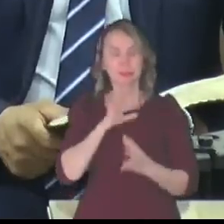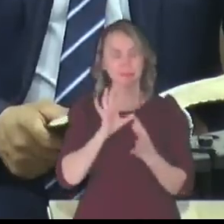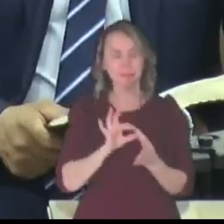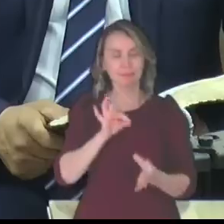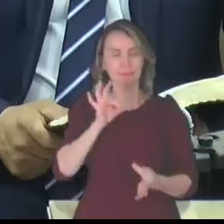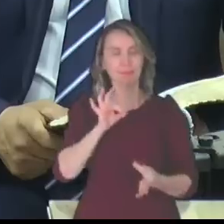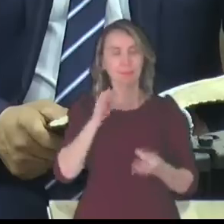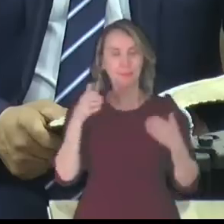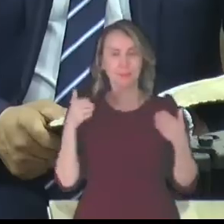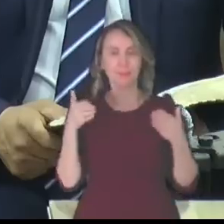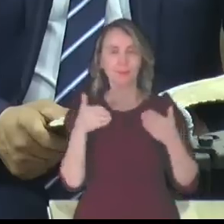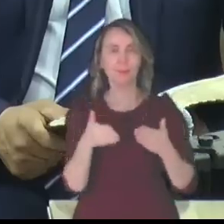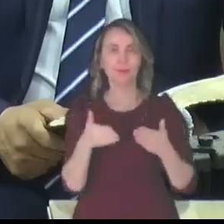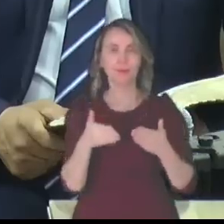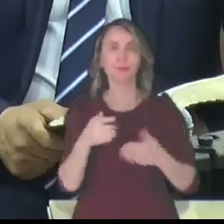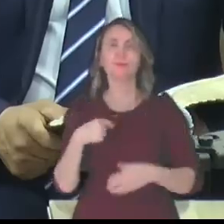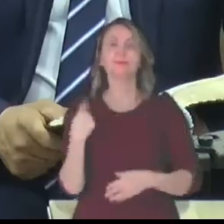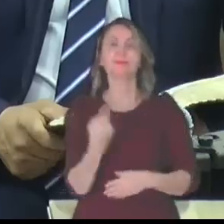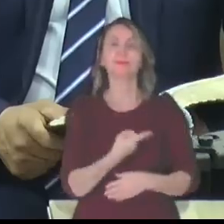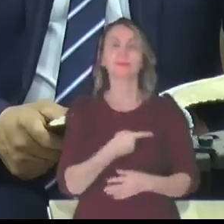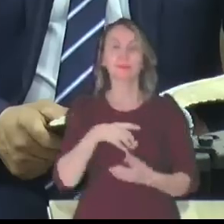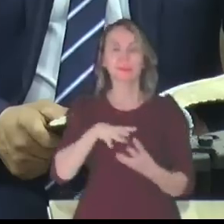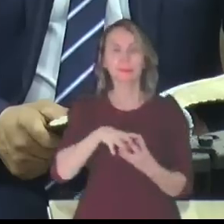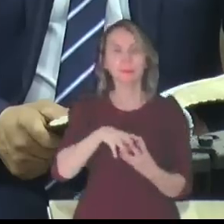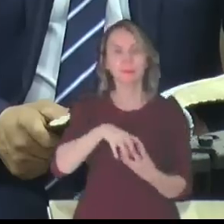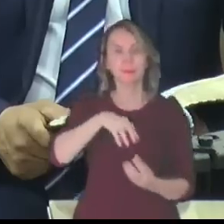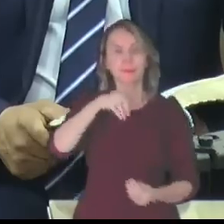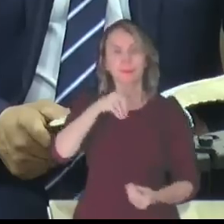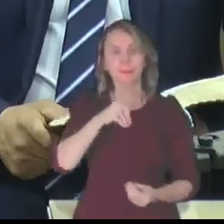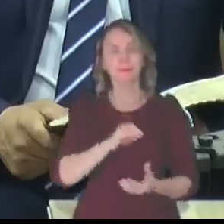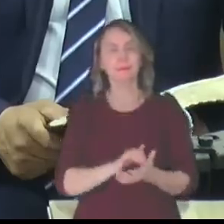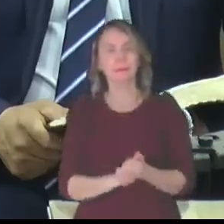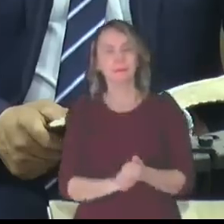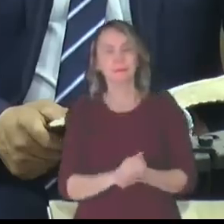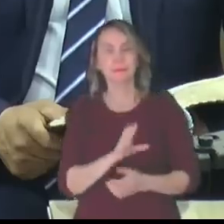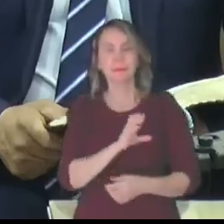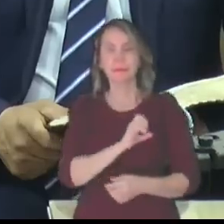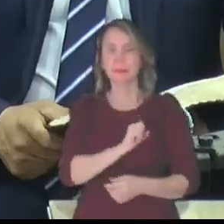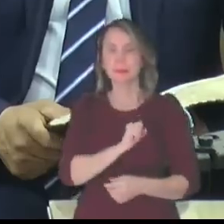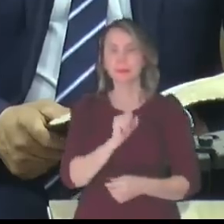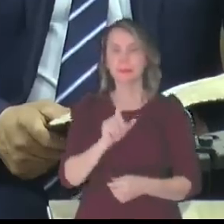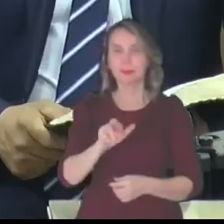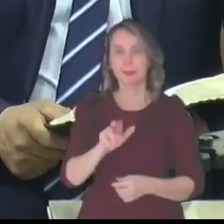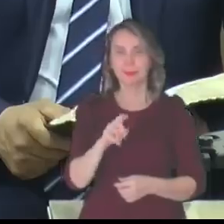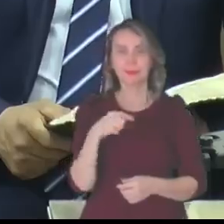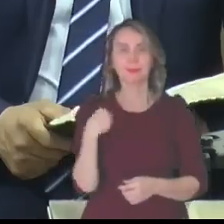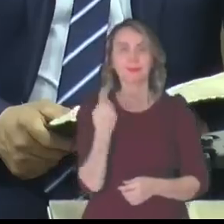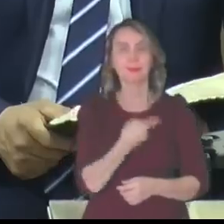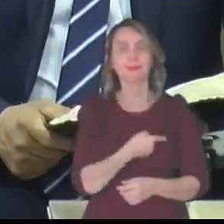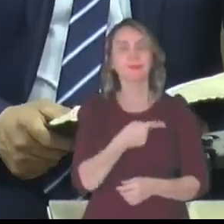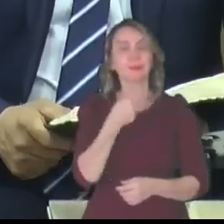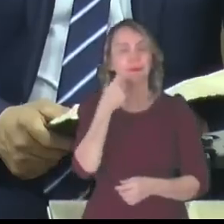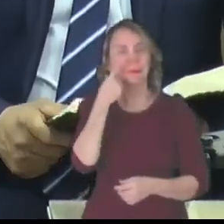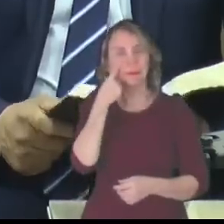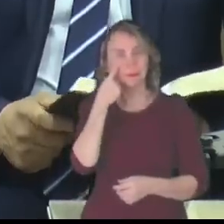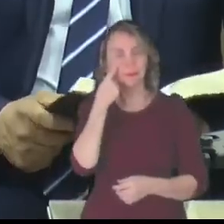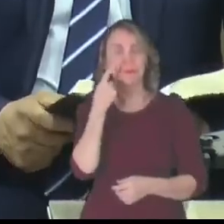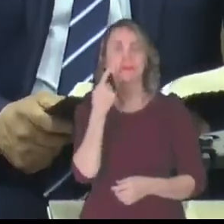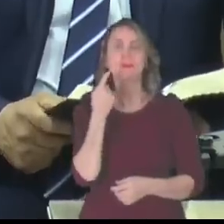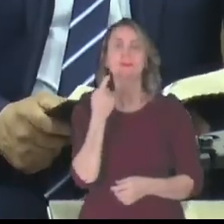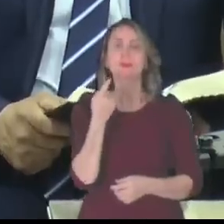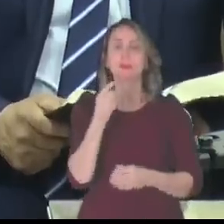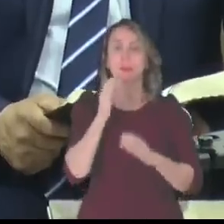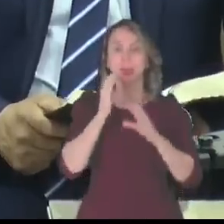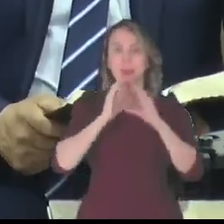com a nossa alma glória a Deus meus amados irmãos nós vimos aqui encantar os quatro e